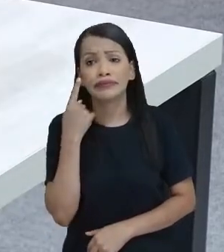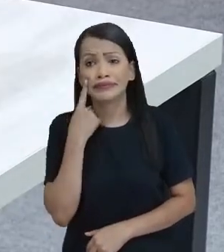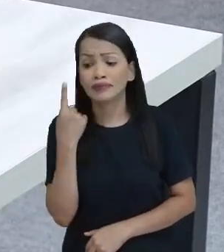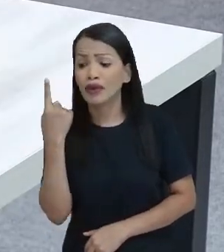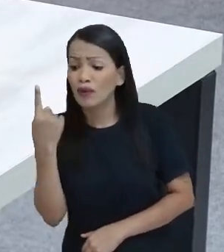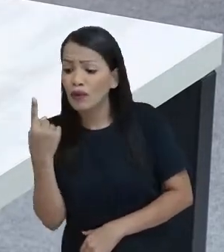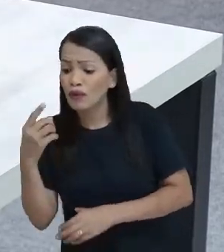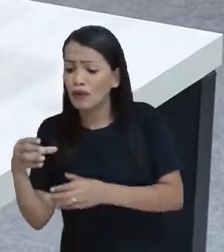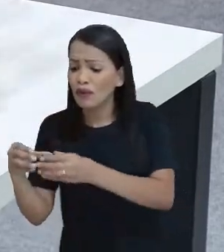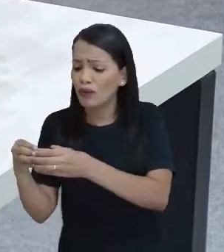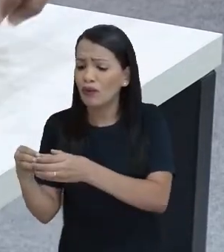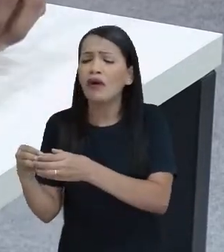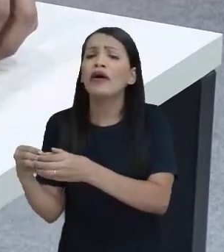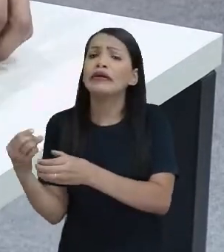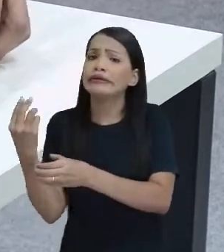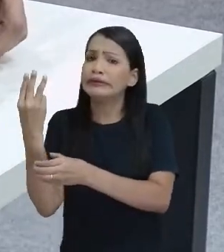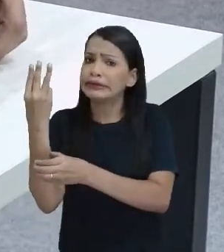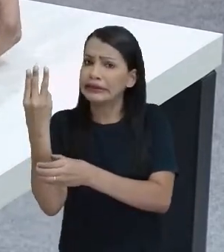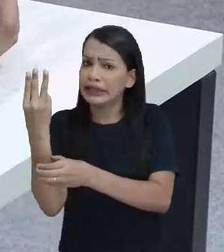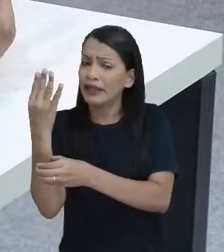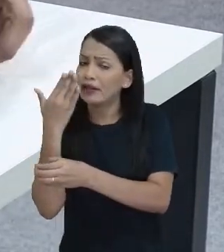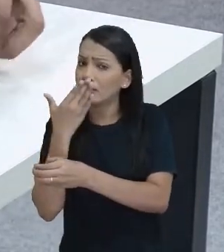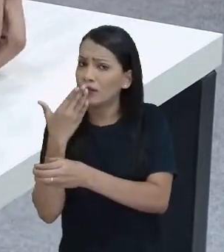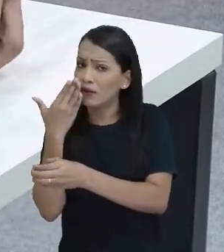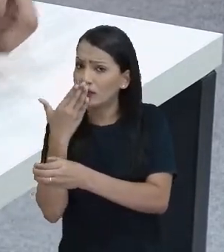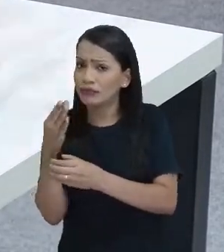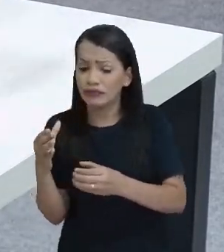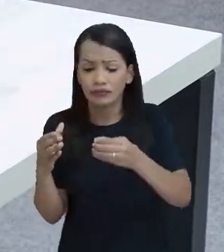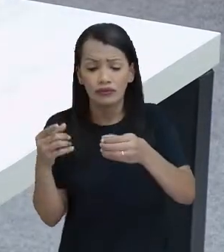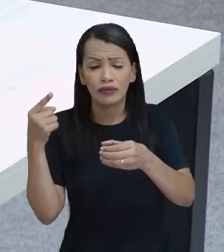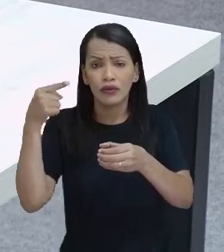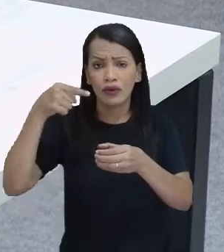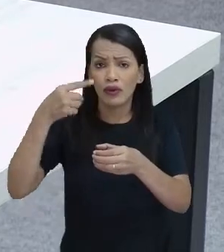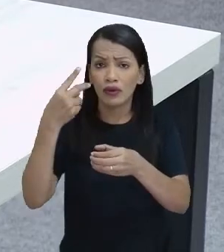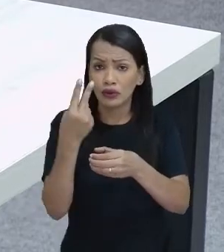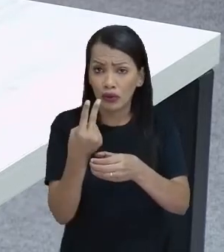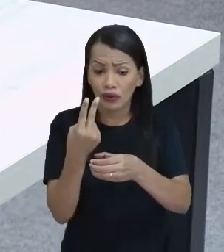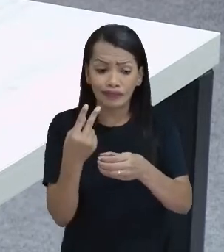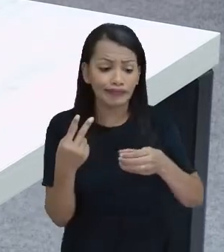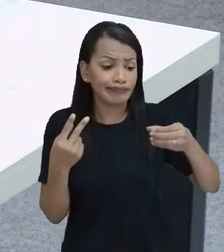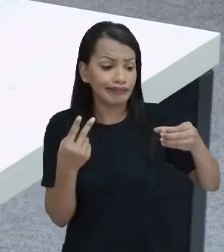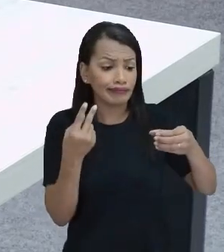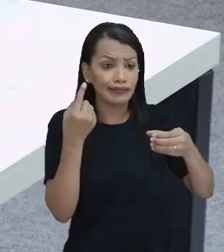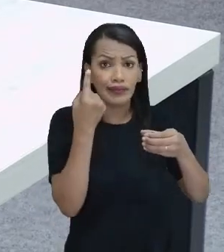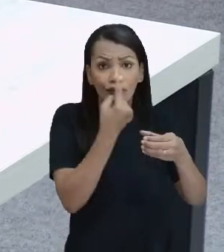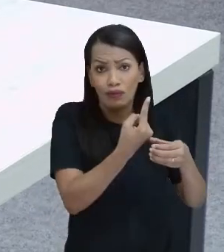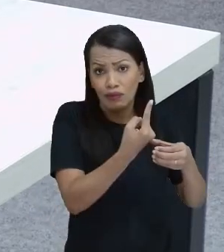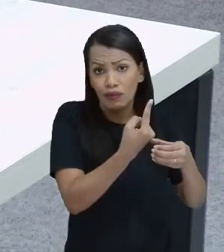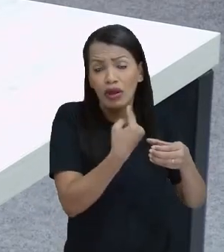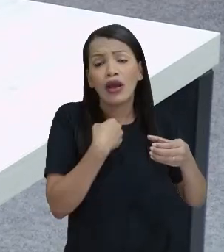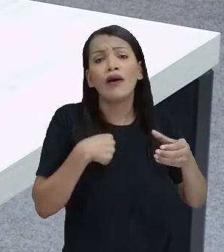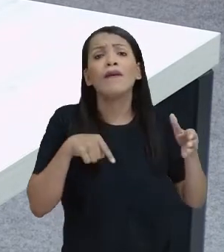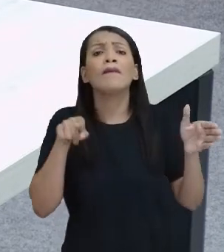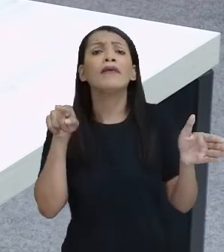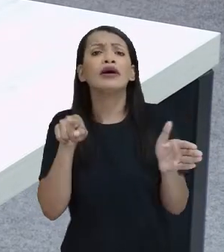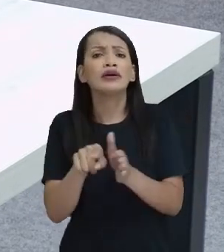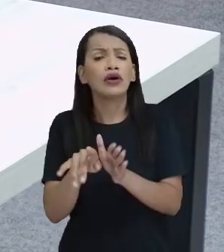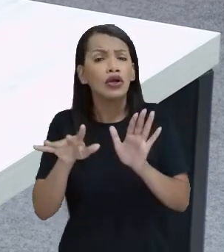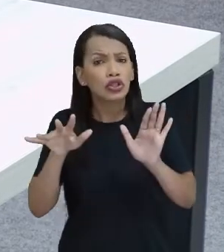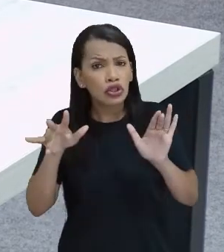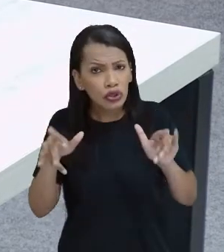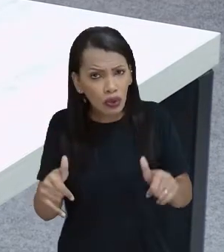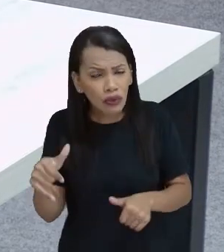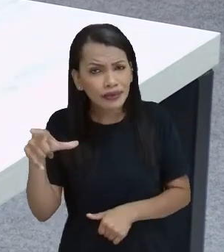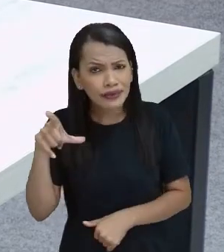3 balas, outro tem 2 e outro só tem 1, né? Aí eu fiz a pergunta, todos os copos têm